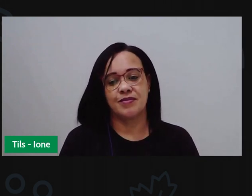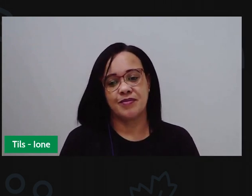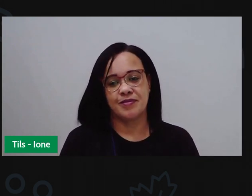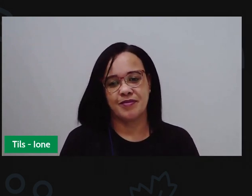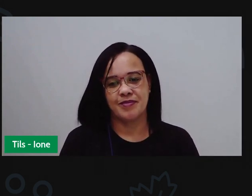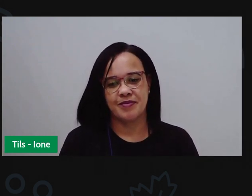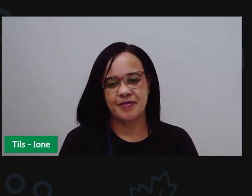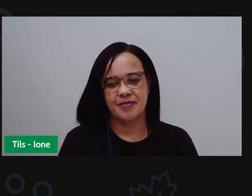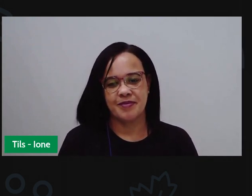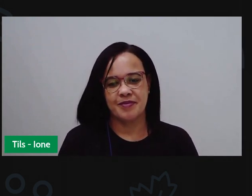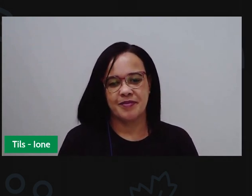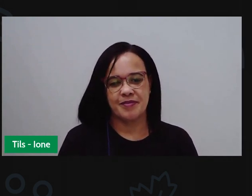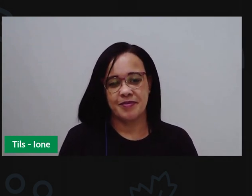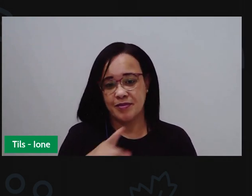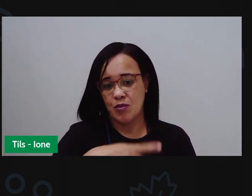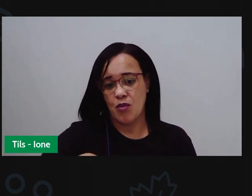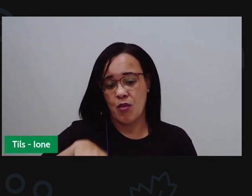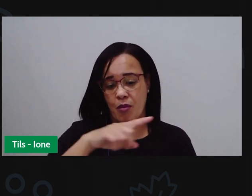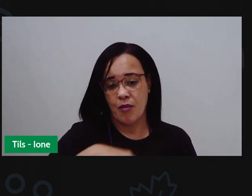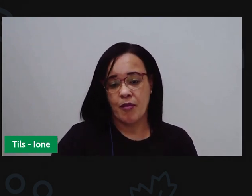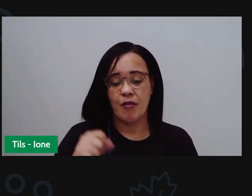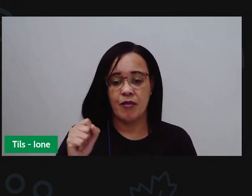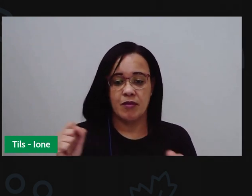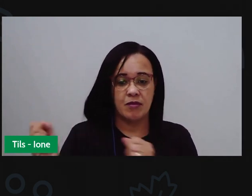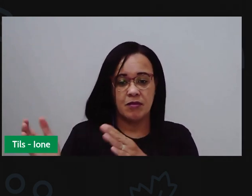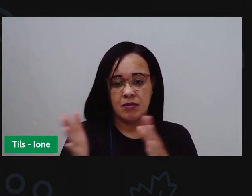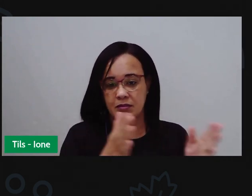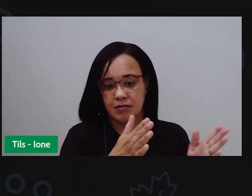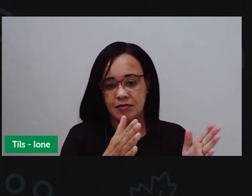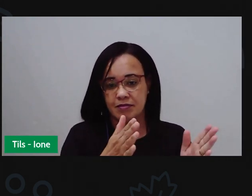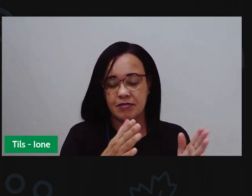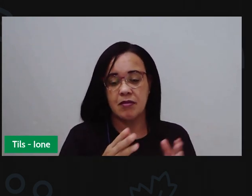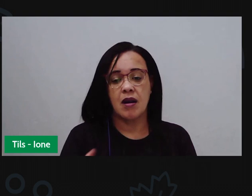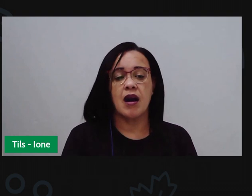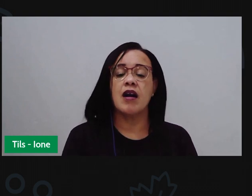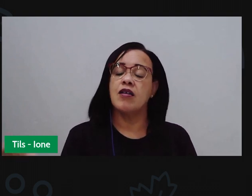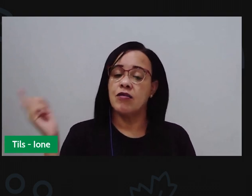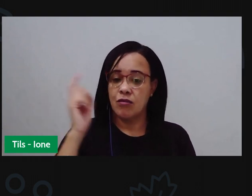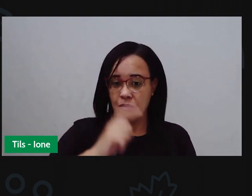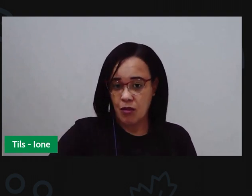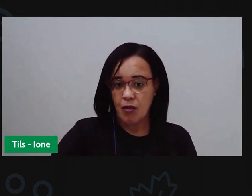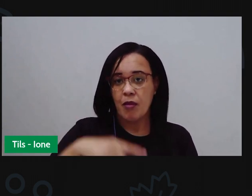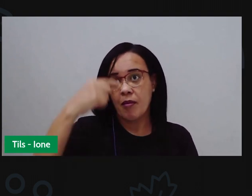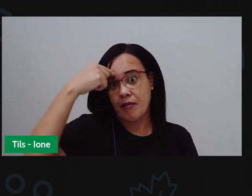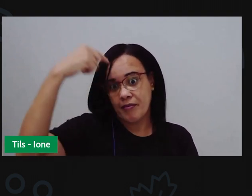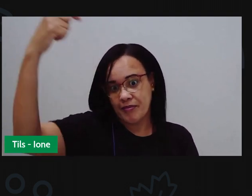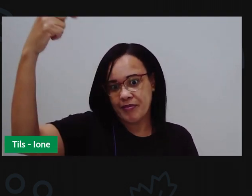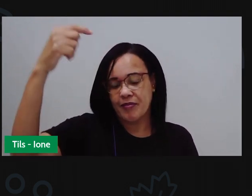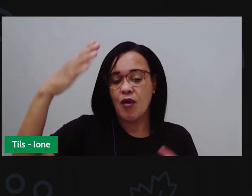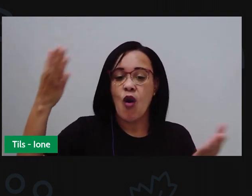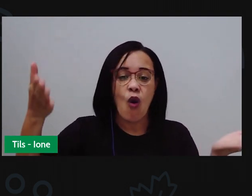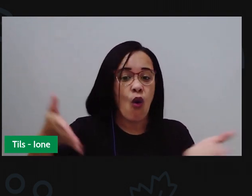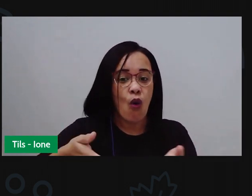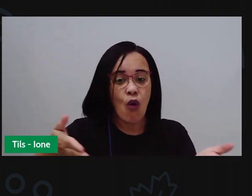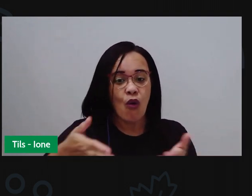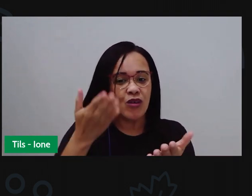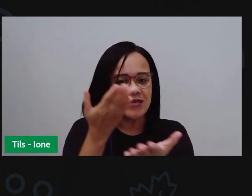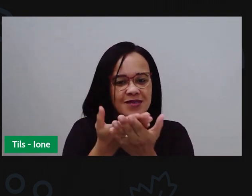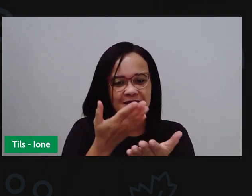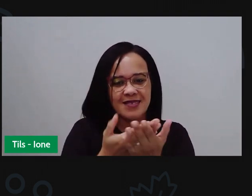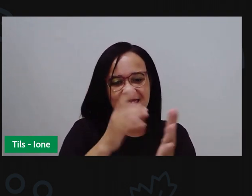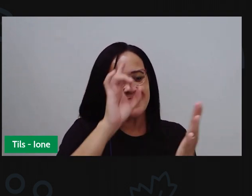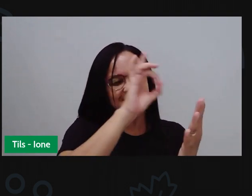eu vou retomar com vocês os pontos que a gente trabalhou nessa aula de hoje.